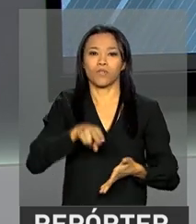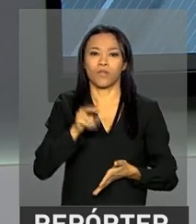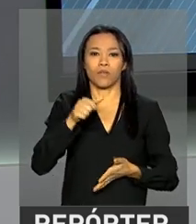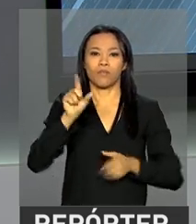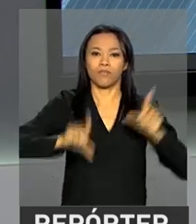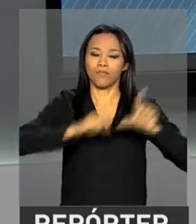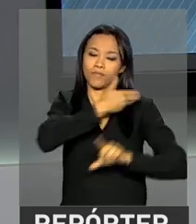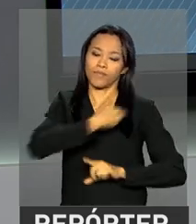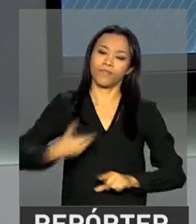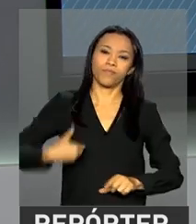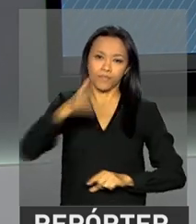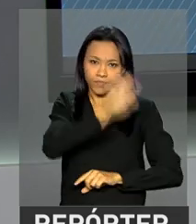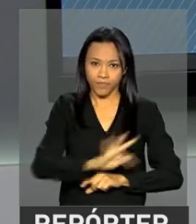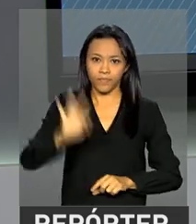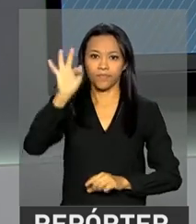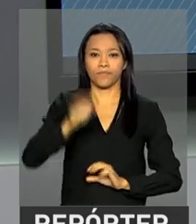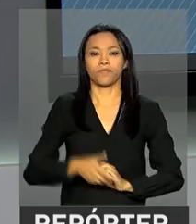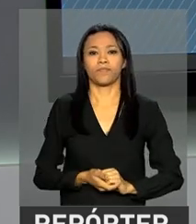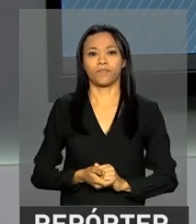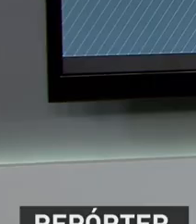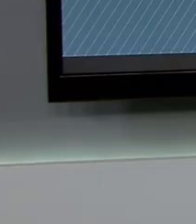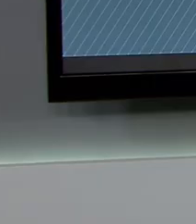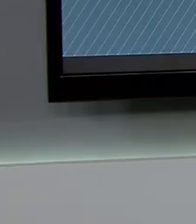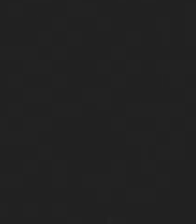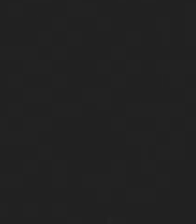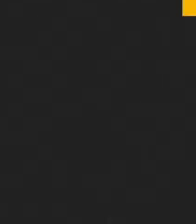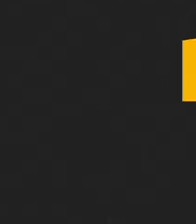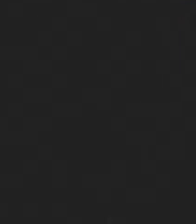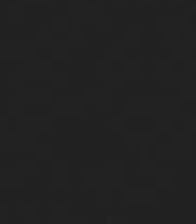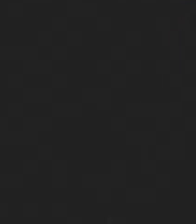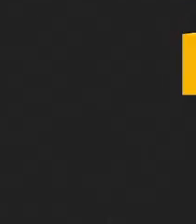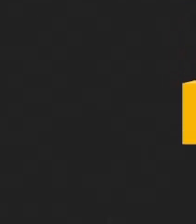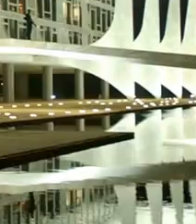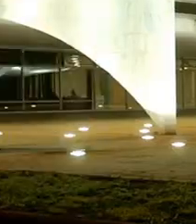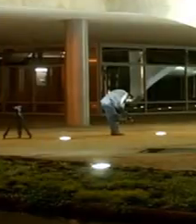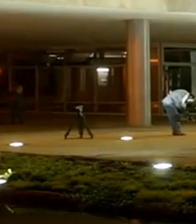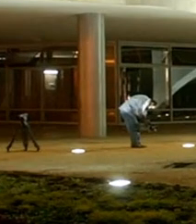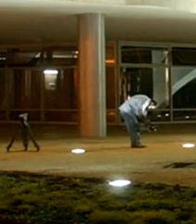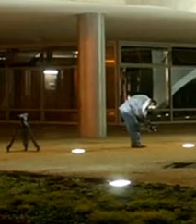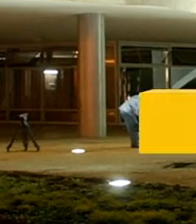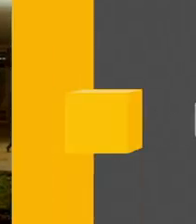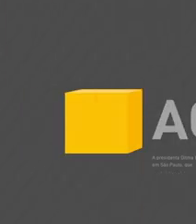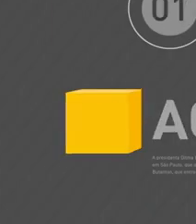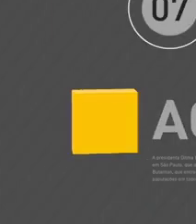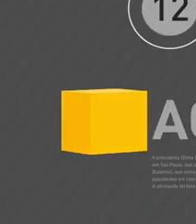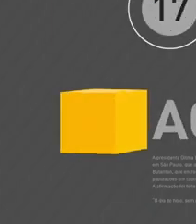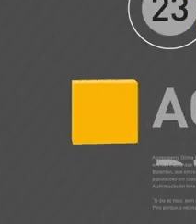NBR, a TV do Governo Federal.